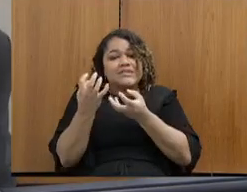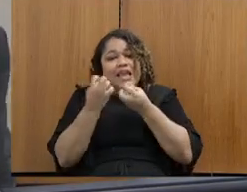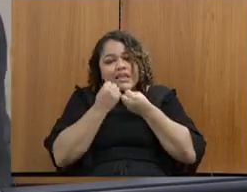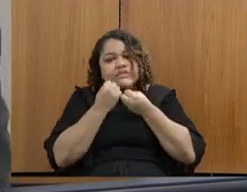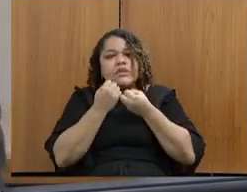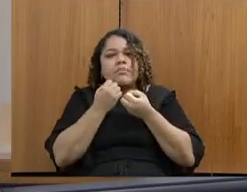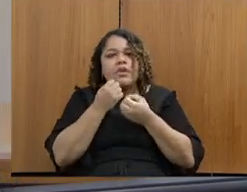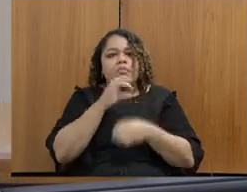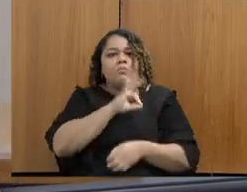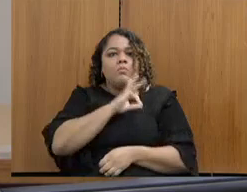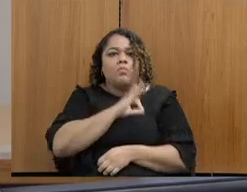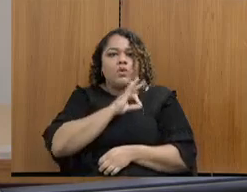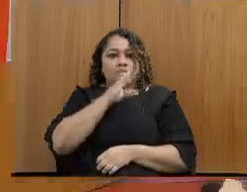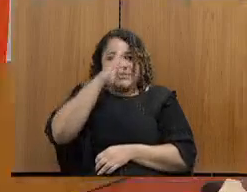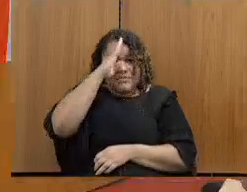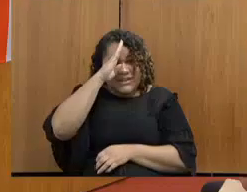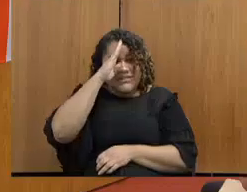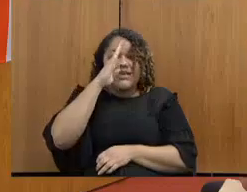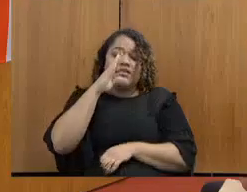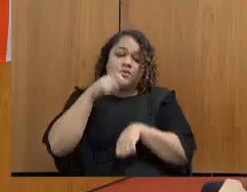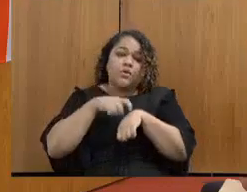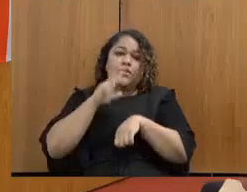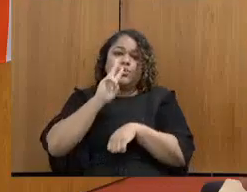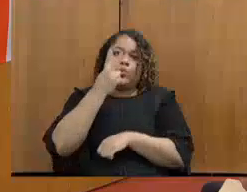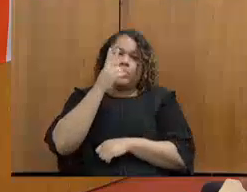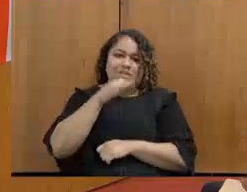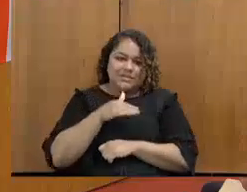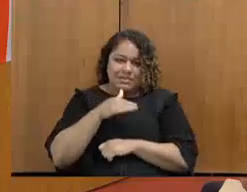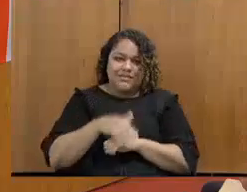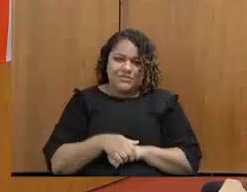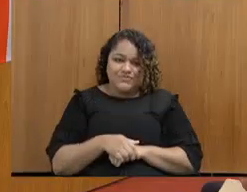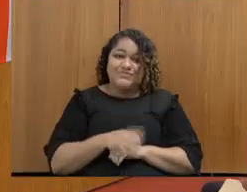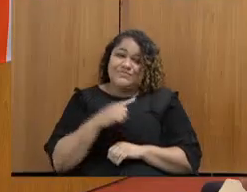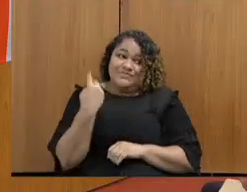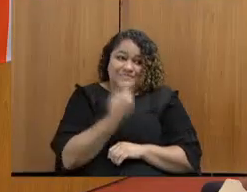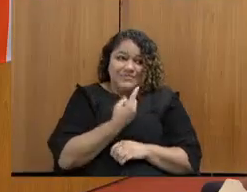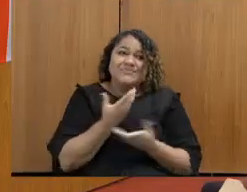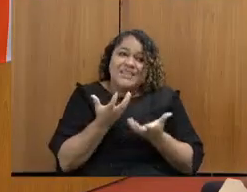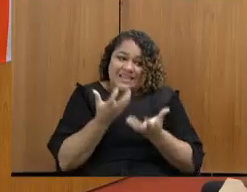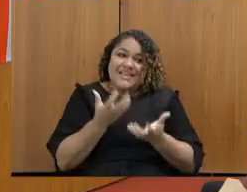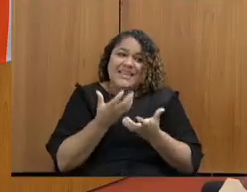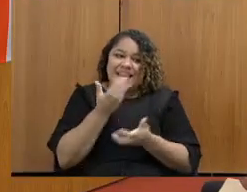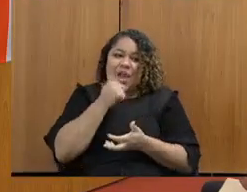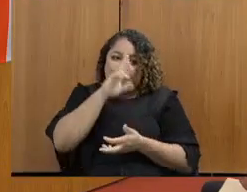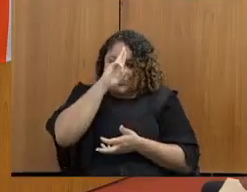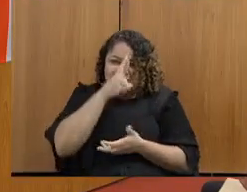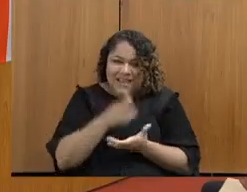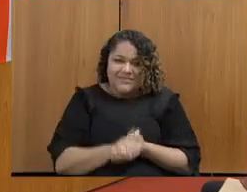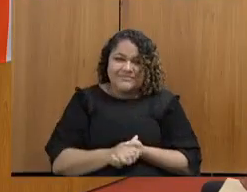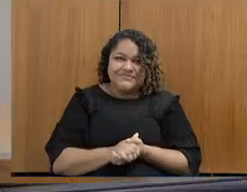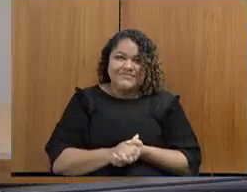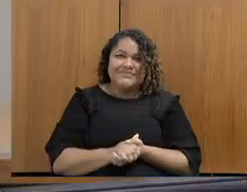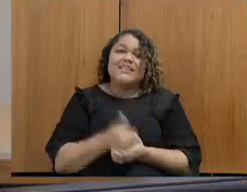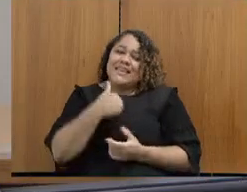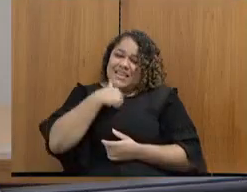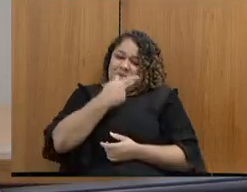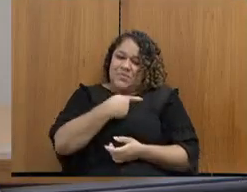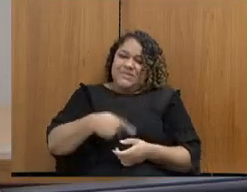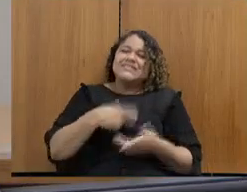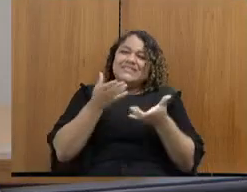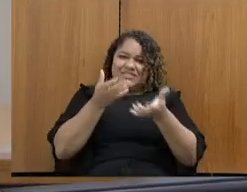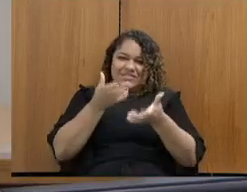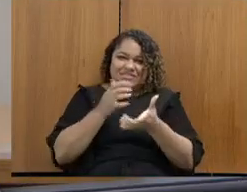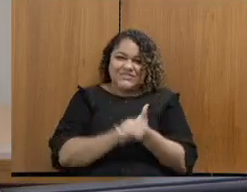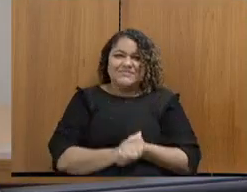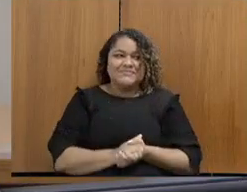e acredito que todos aqui ainda desejam almoçar pelo menos o presidente deseja passo a